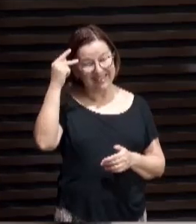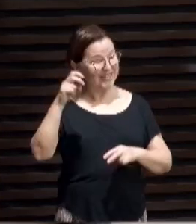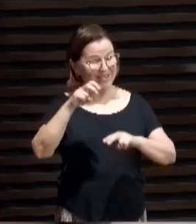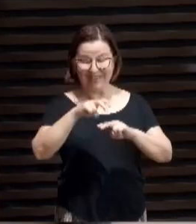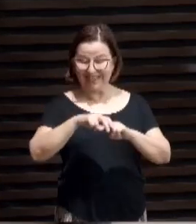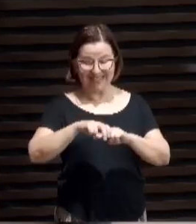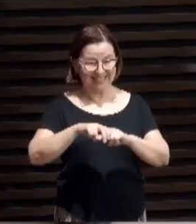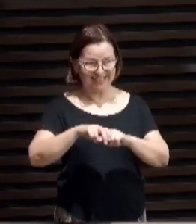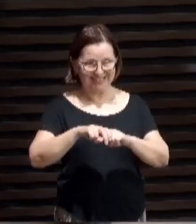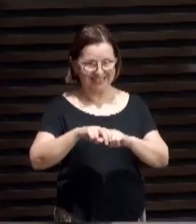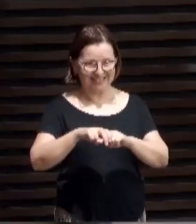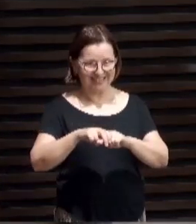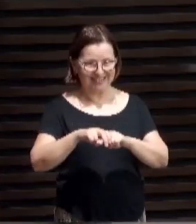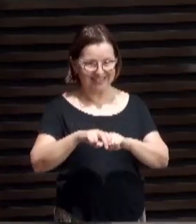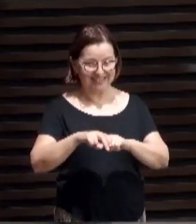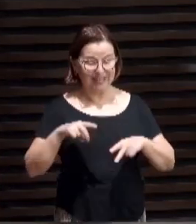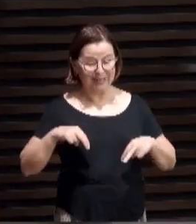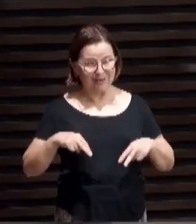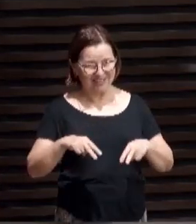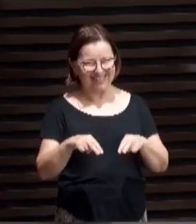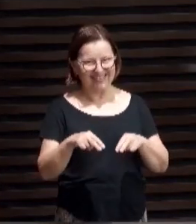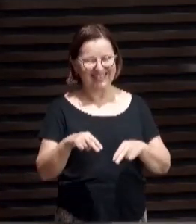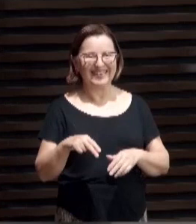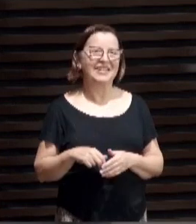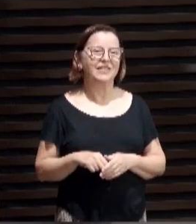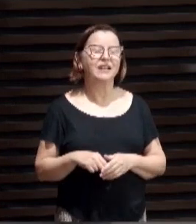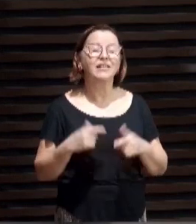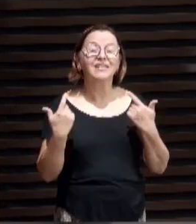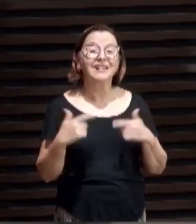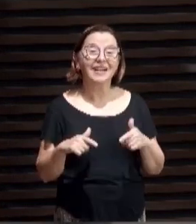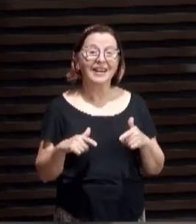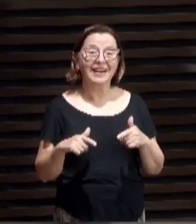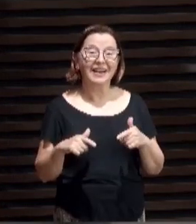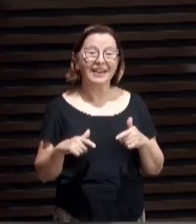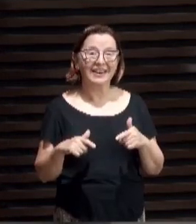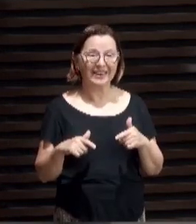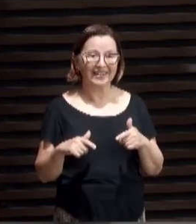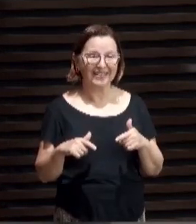É o quê? Não anda. Aonde?